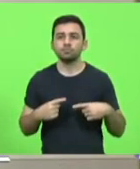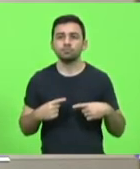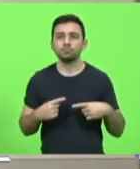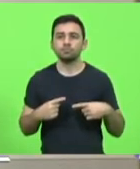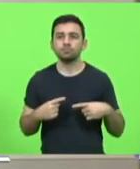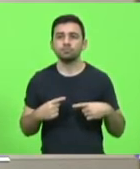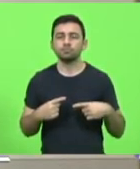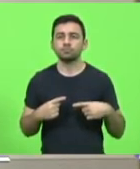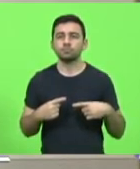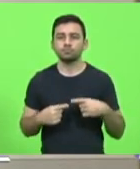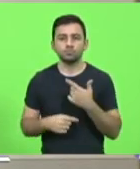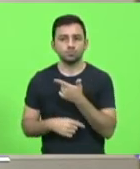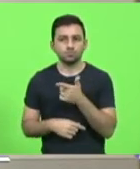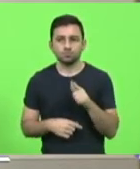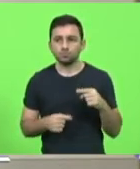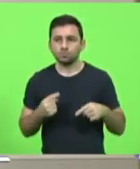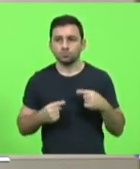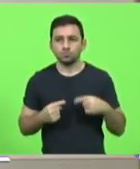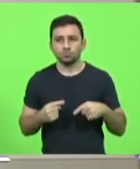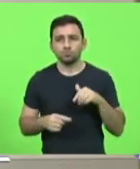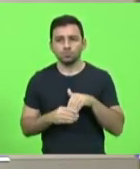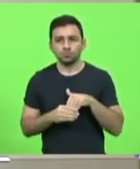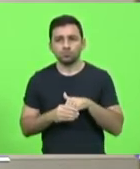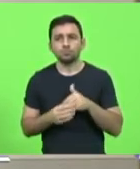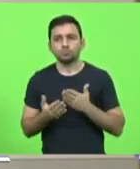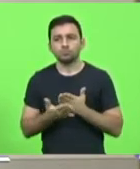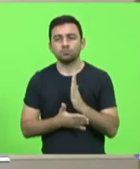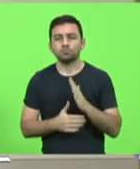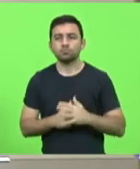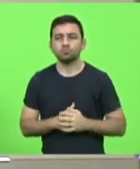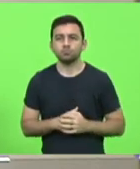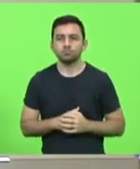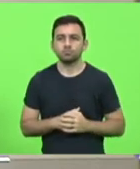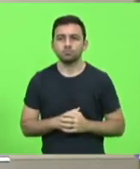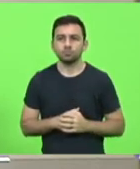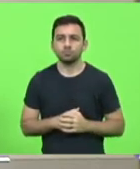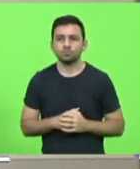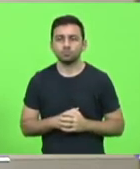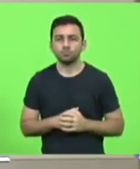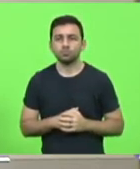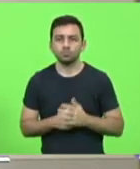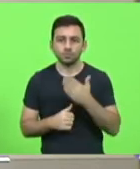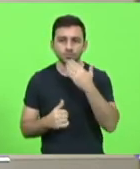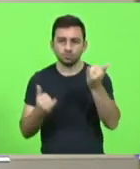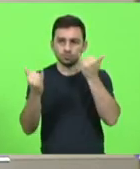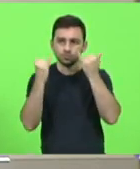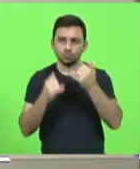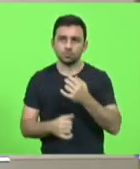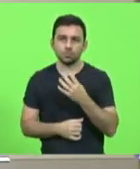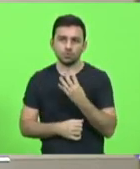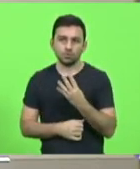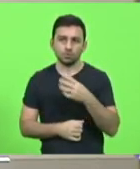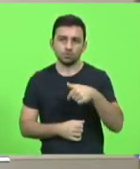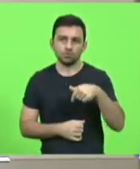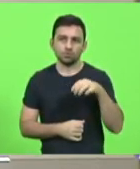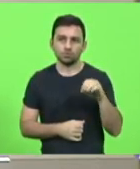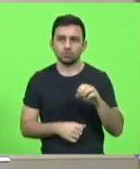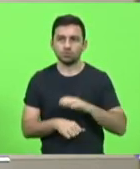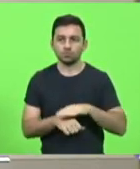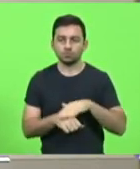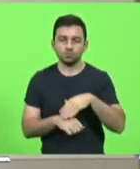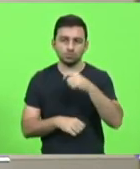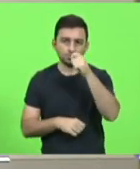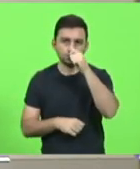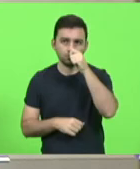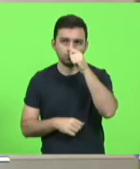Não tendo quem queira discutir, em votação, aprovado. Pedido de informação número 470, deputado João Amin,